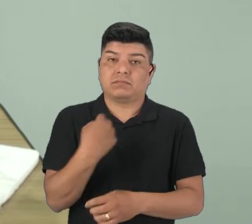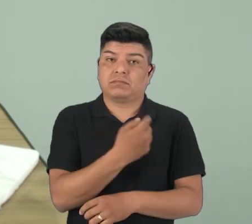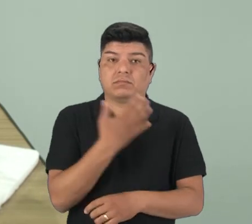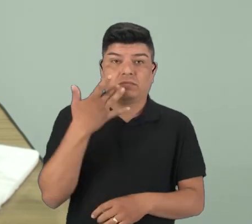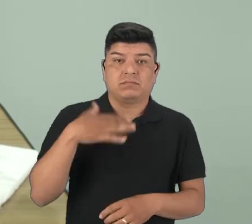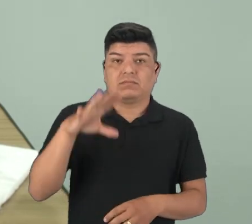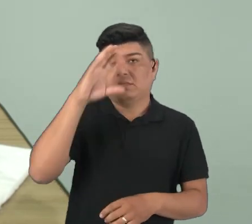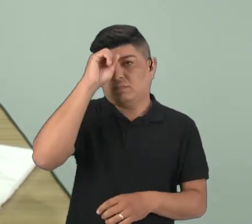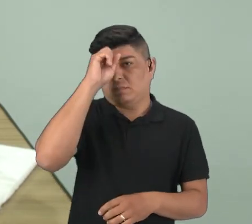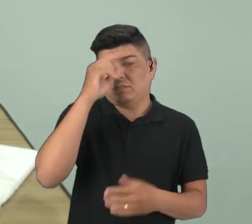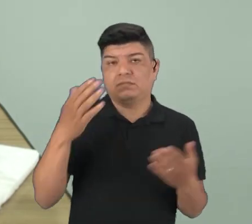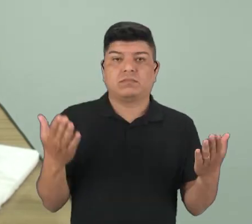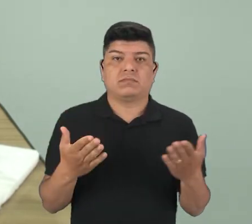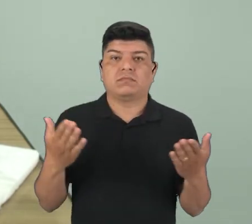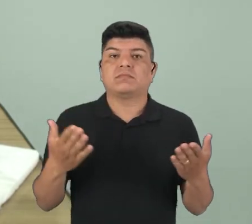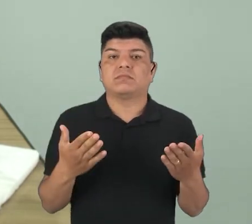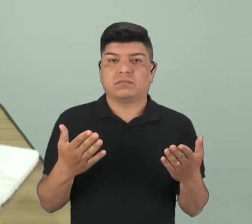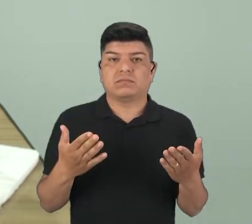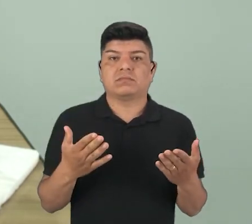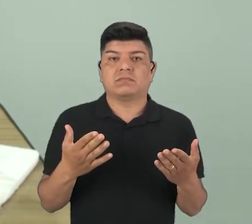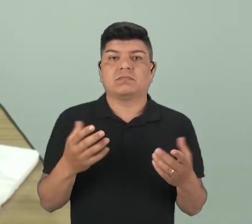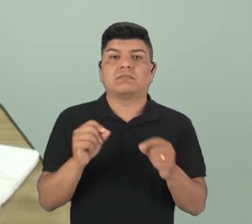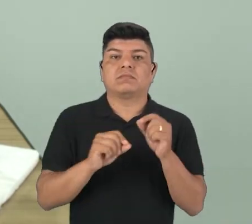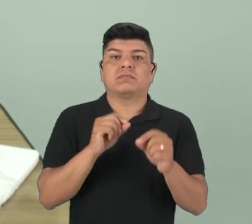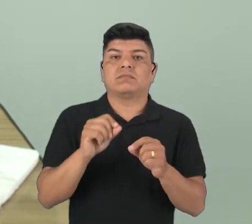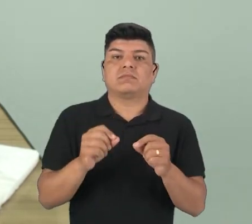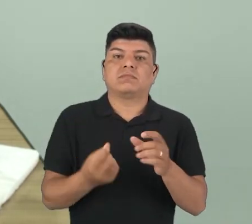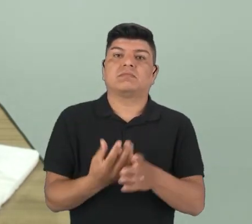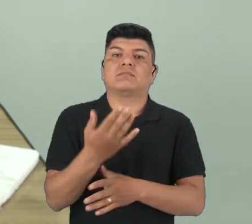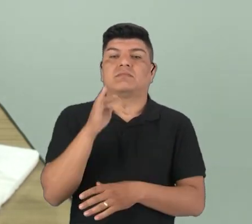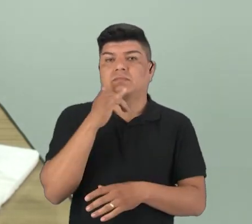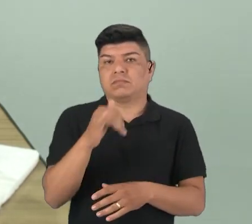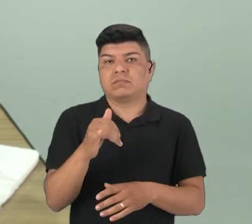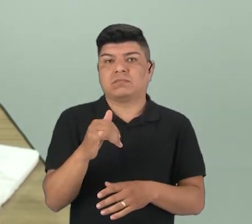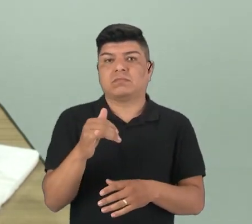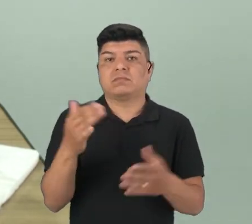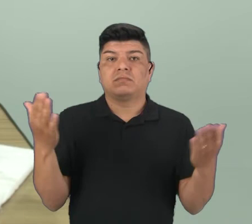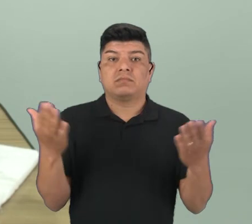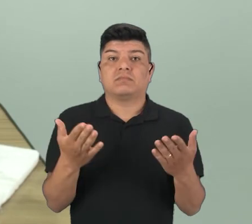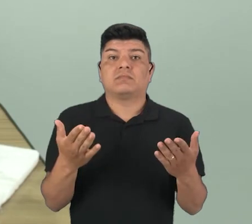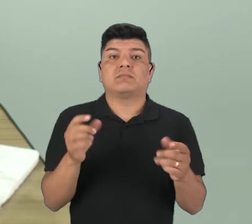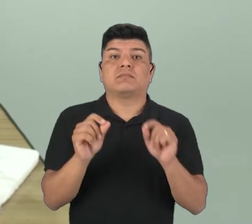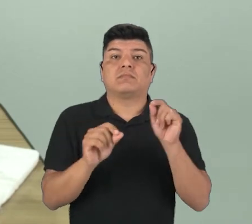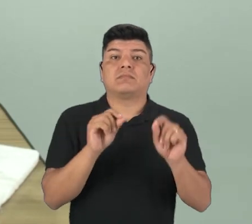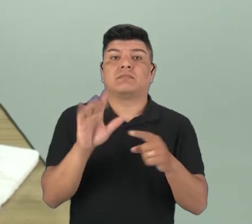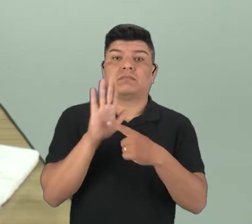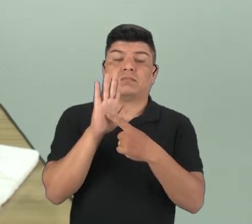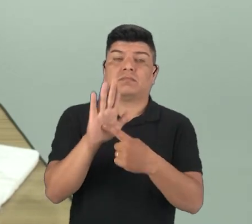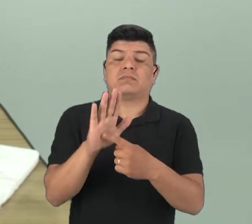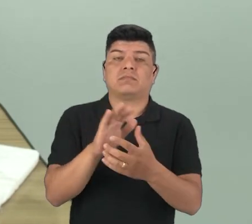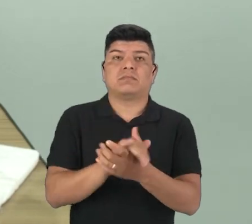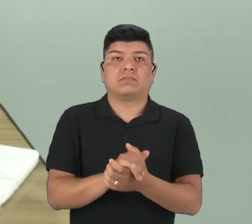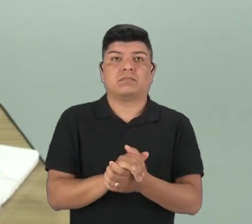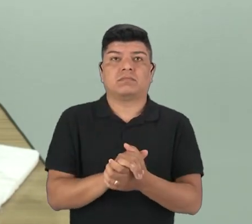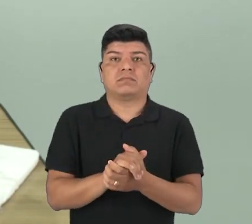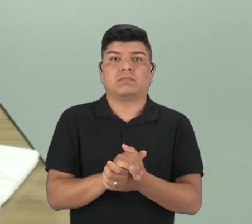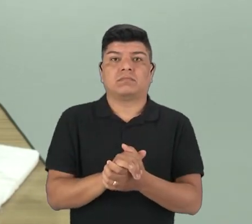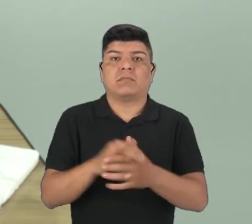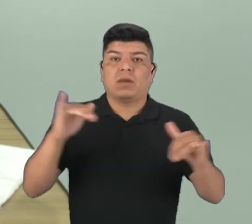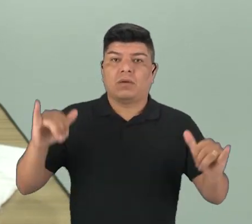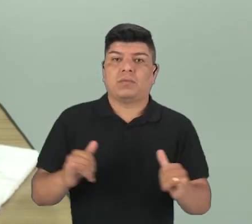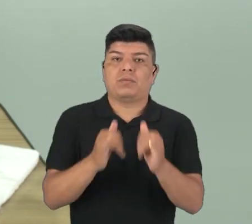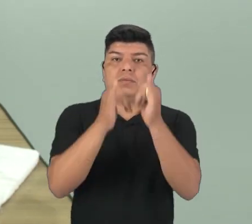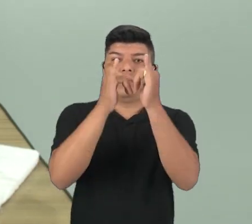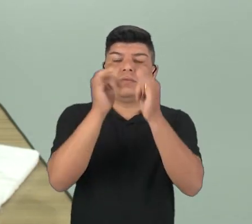crianças, aprendemos um pouco sobre as fontes de energia. Nós queremos aqui ressaltar a questão das hidrelétricas,